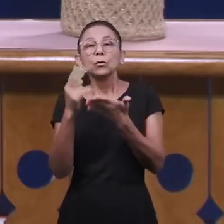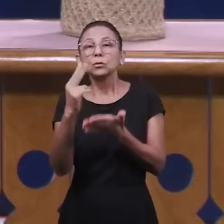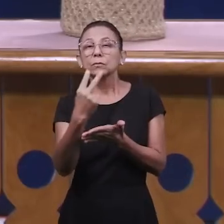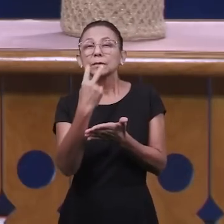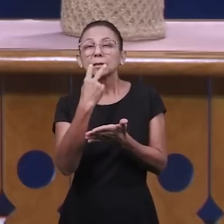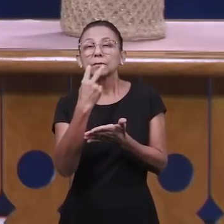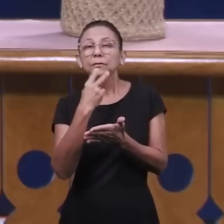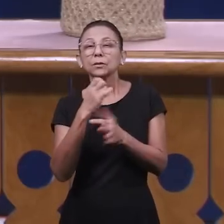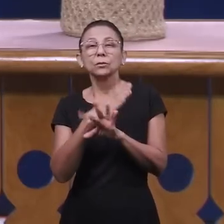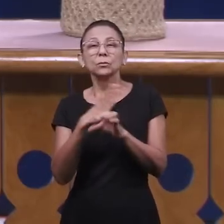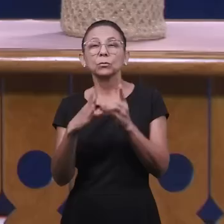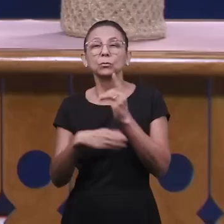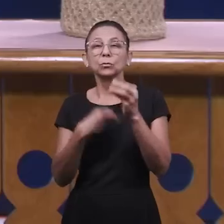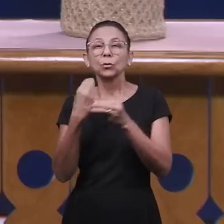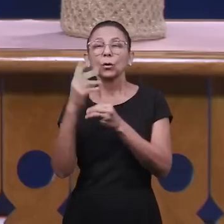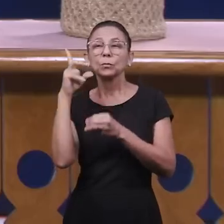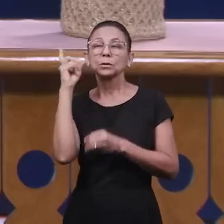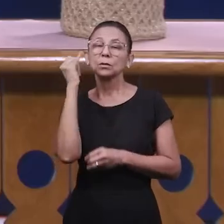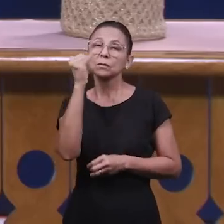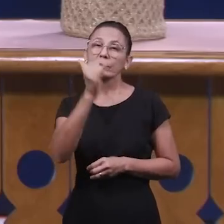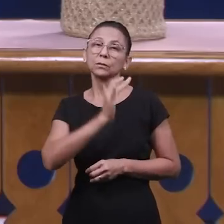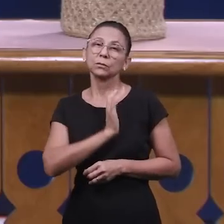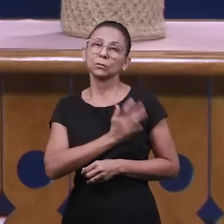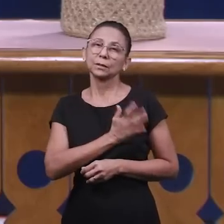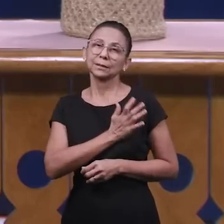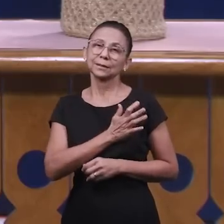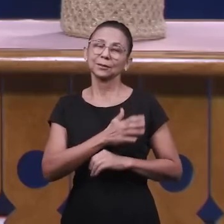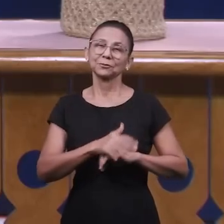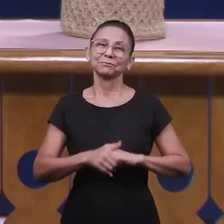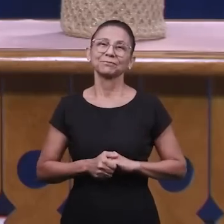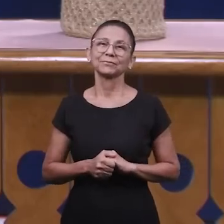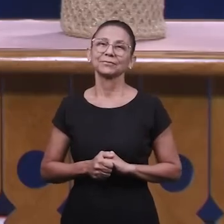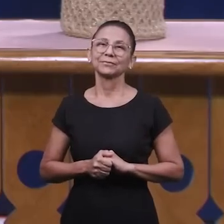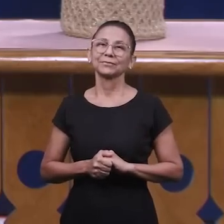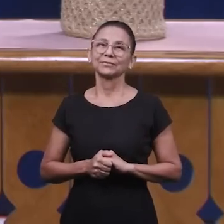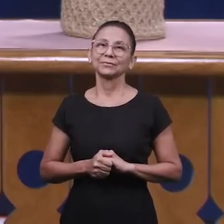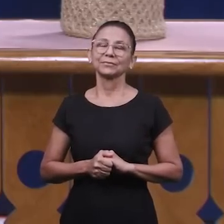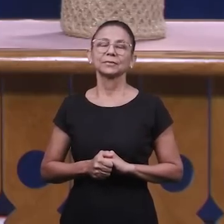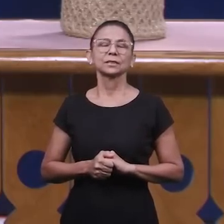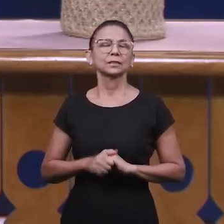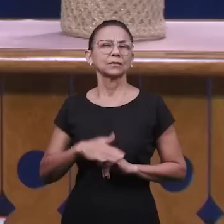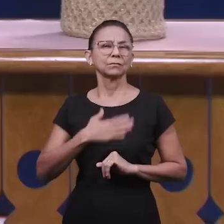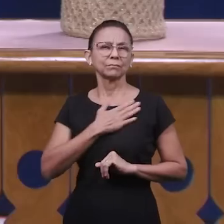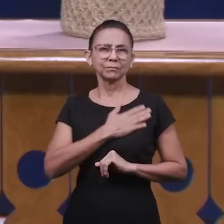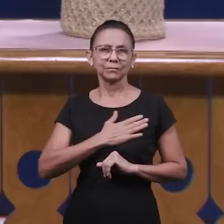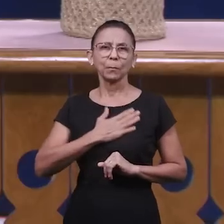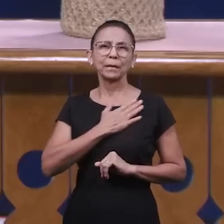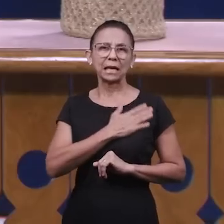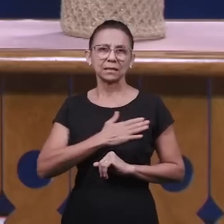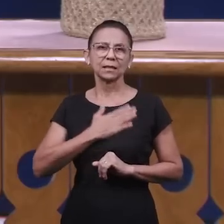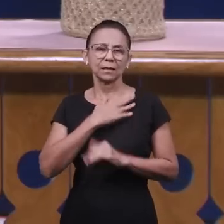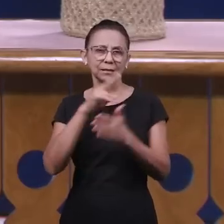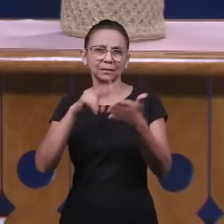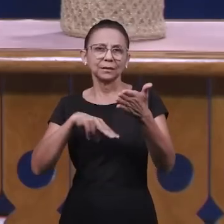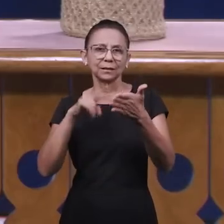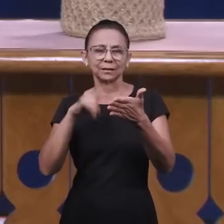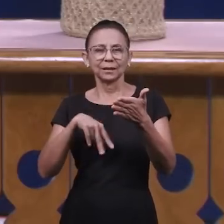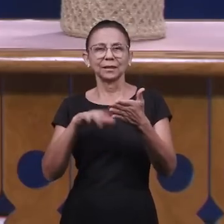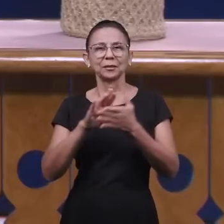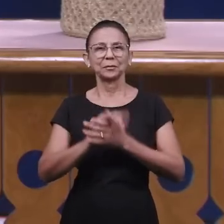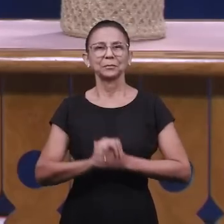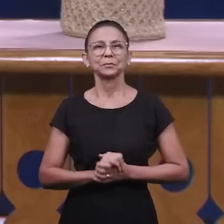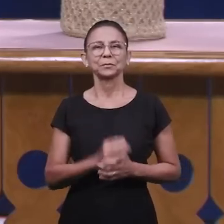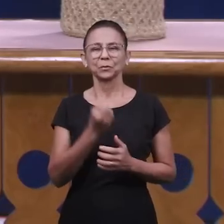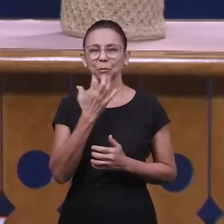quero finalizar dizendo o seguinte, ninguém vai te pedir nada em troca por nenhum desses gestos. Nós não vamos pedir oferta, não vamos pedir